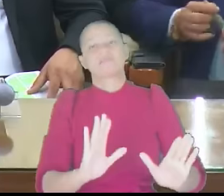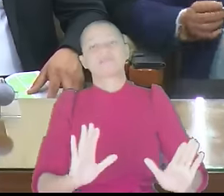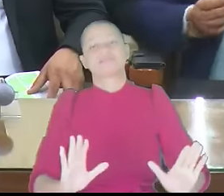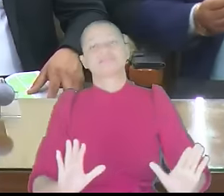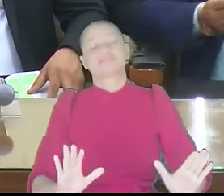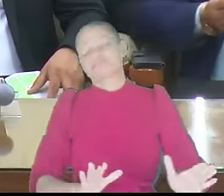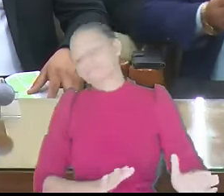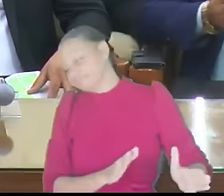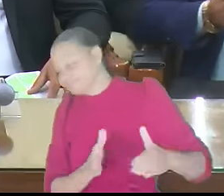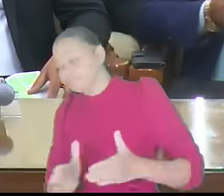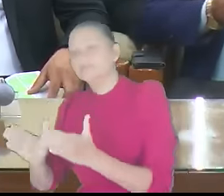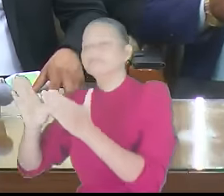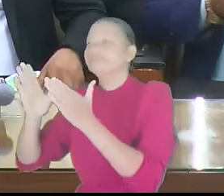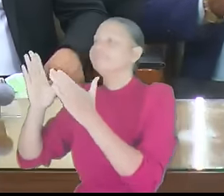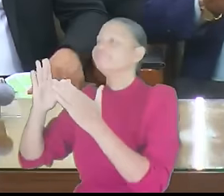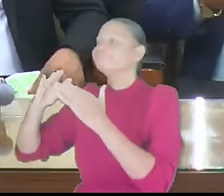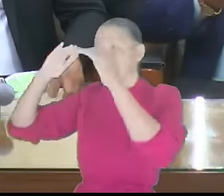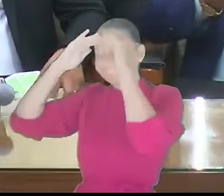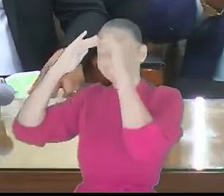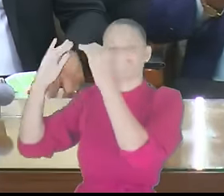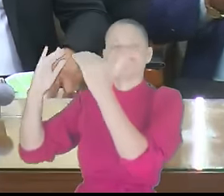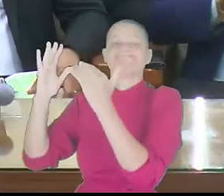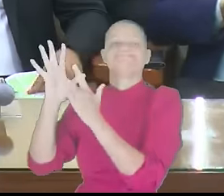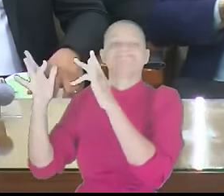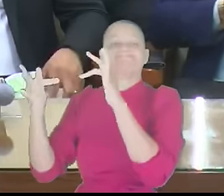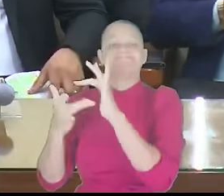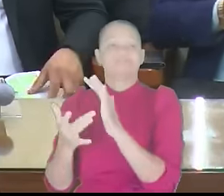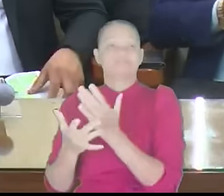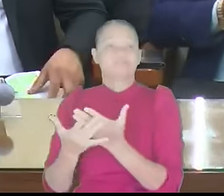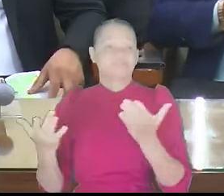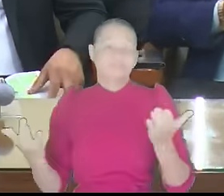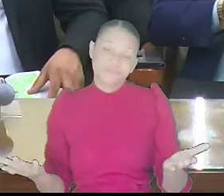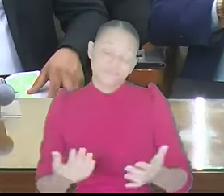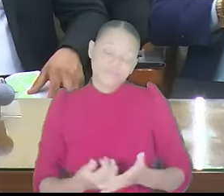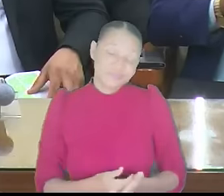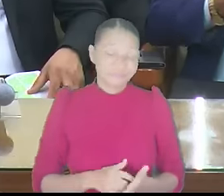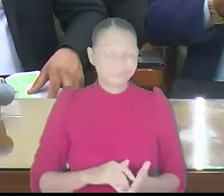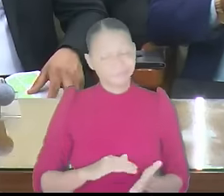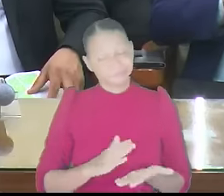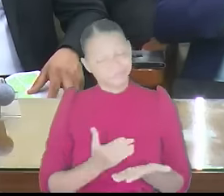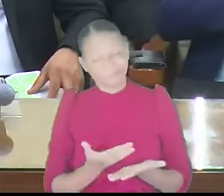foi ser crente. Não deu um crente que preste, mas foi. Glória a Jesus.